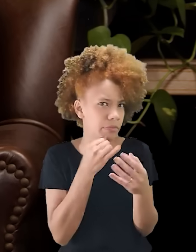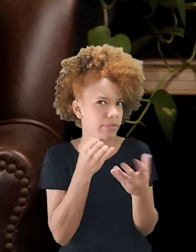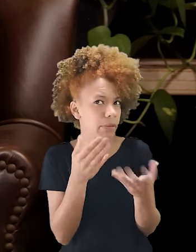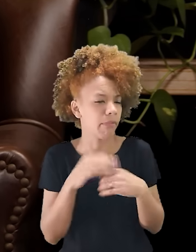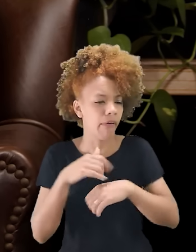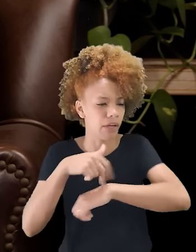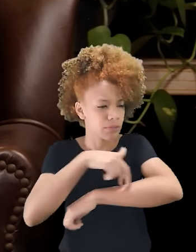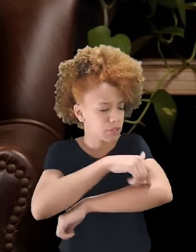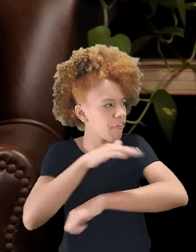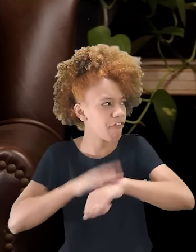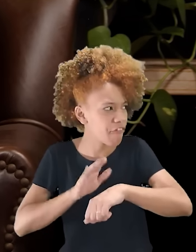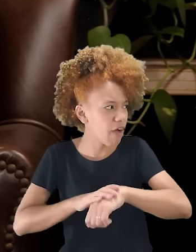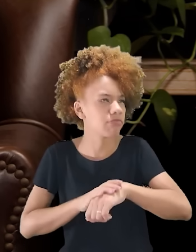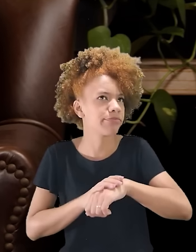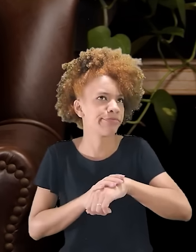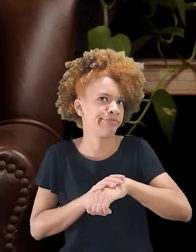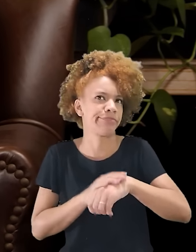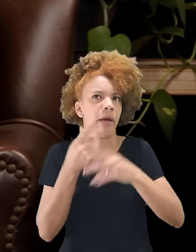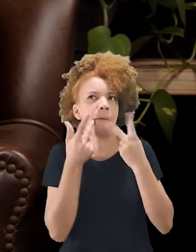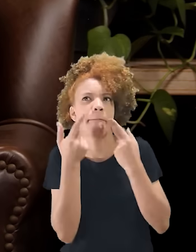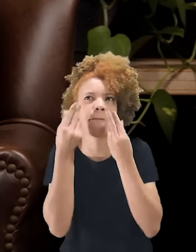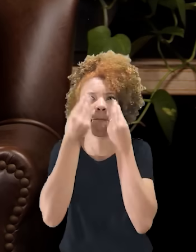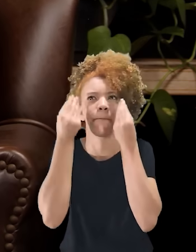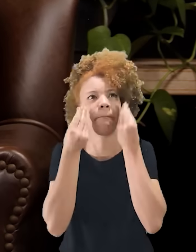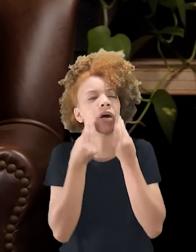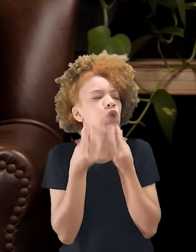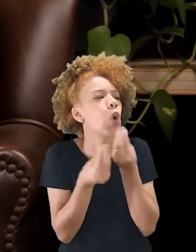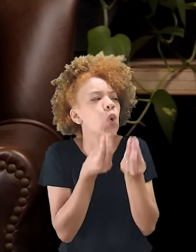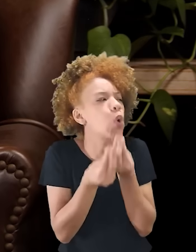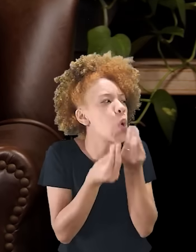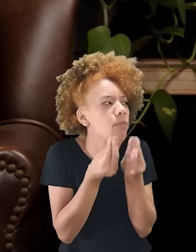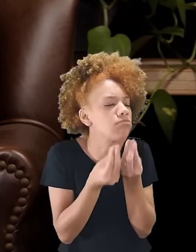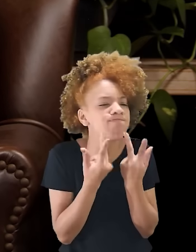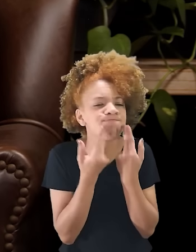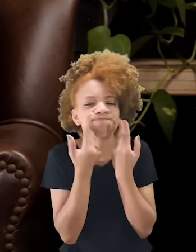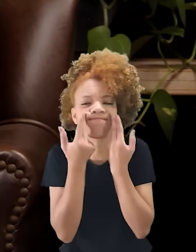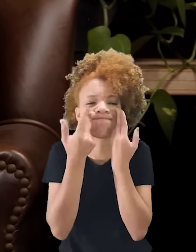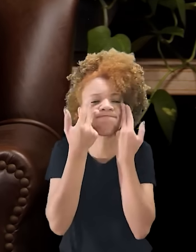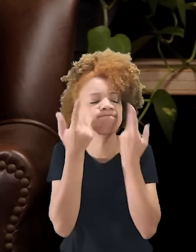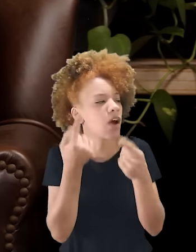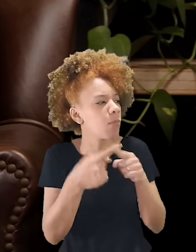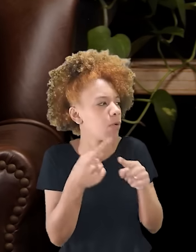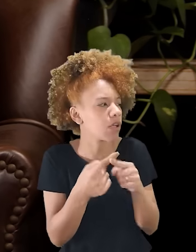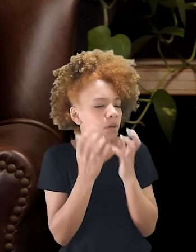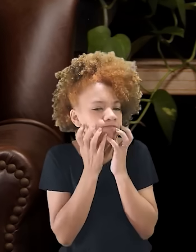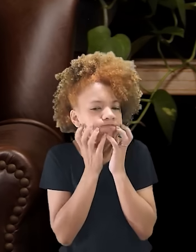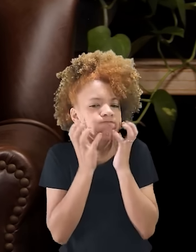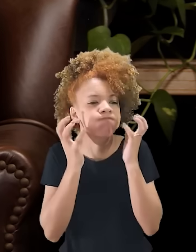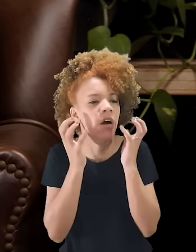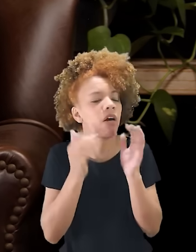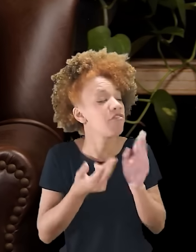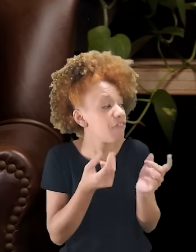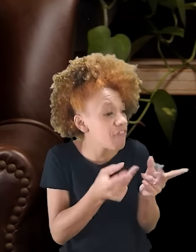tipo as modelos elas fazem muitas plásticas operação como é que fica porque você você tá vendendo sempre o